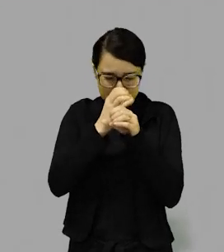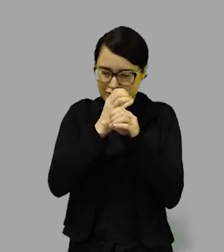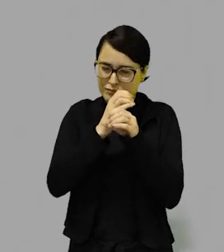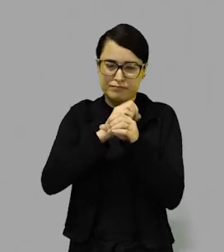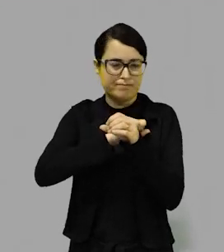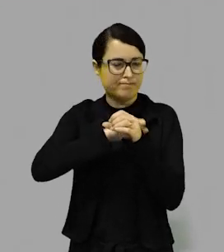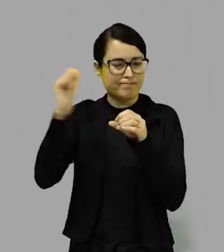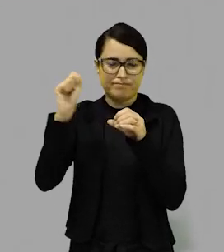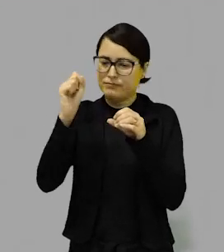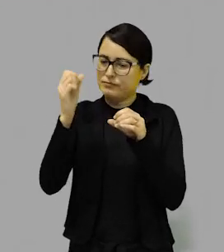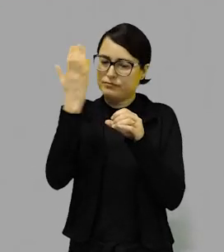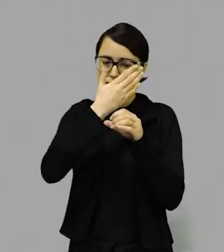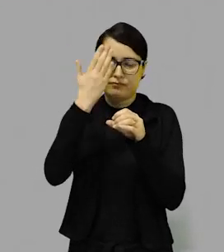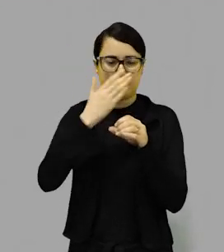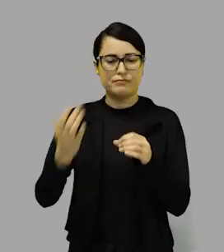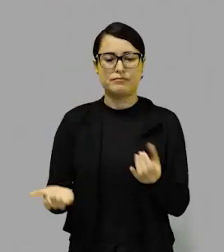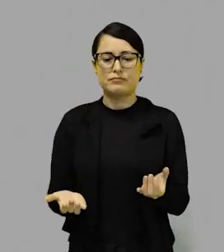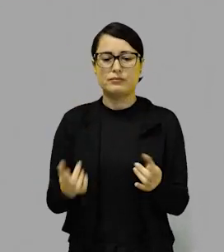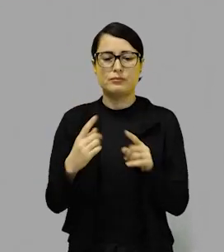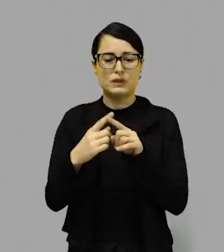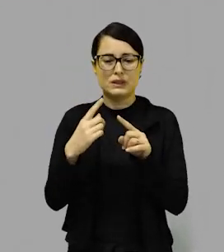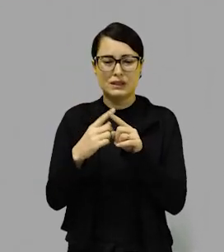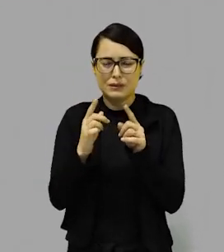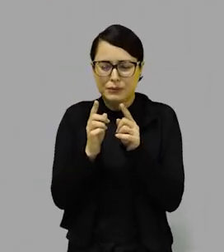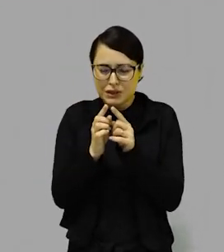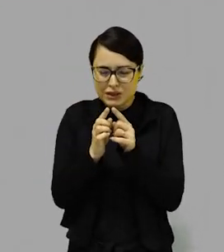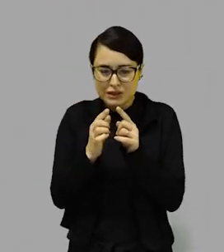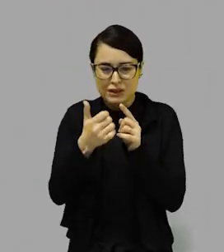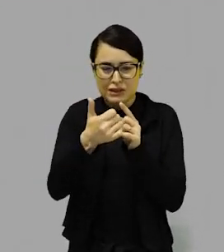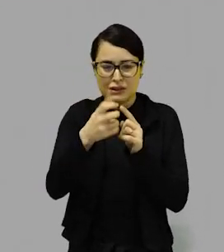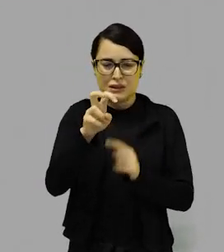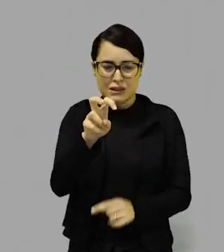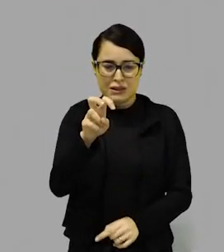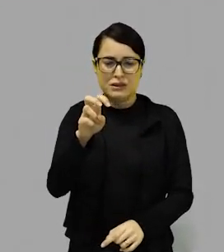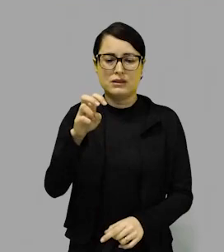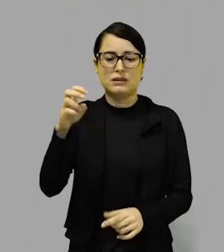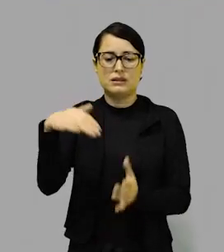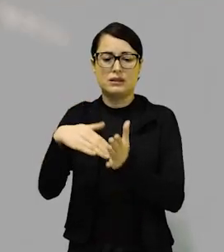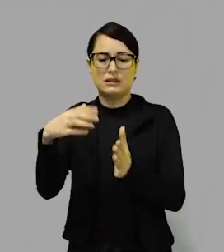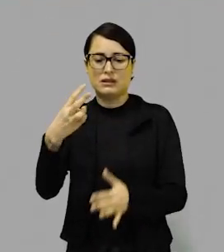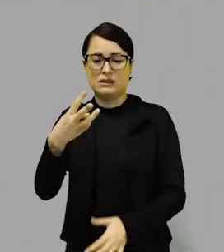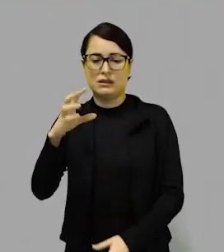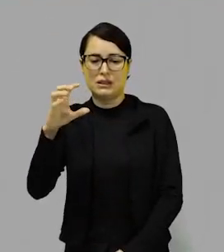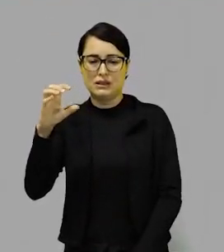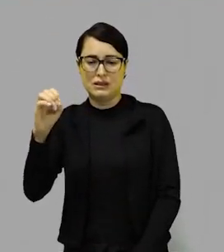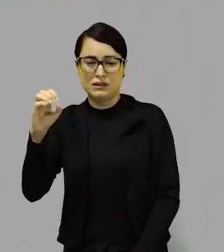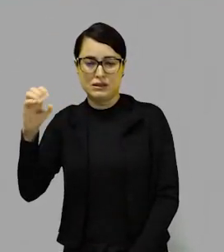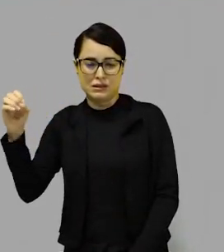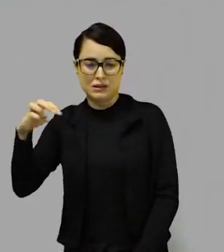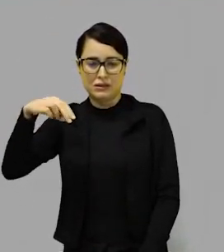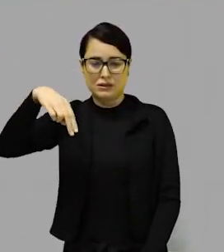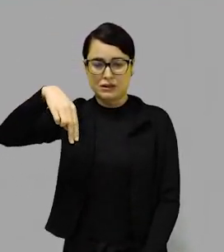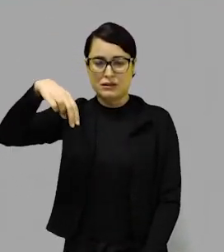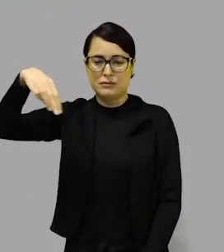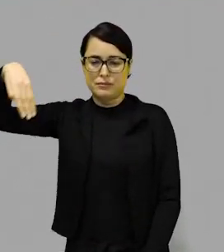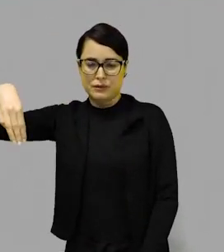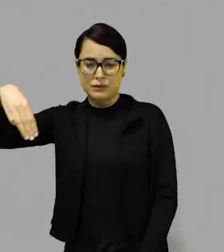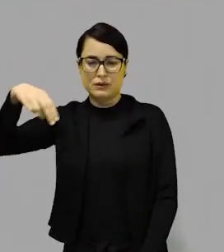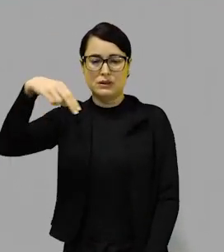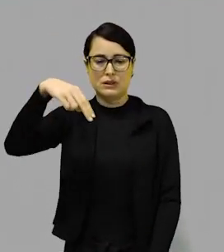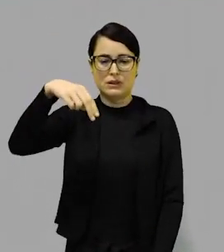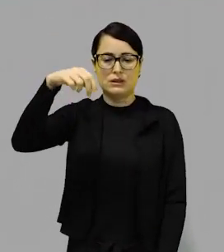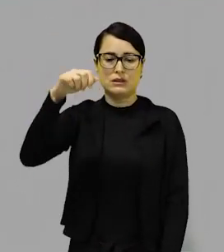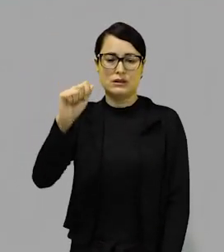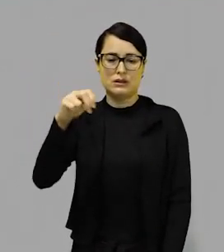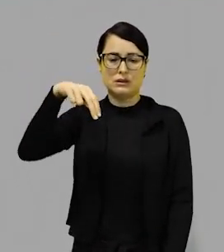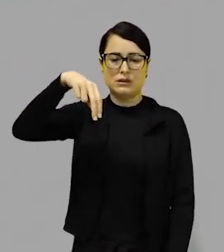microscópio óptico, né? O tamanho dos vírus ele varia de 15 a 300 nanômetros. Para quem não sabe o que